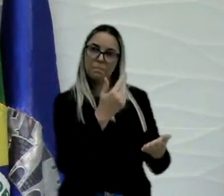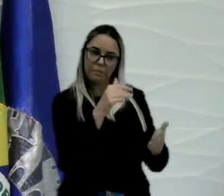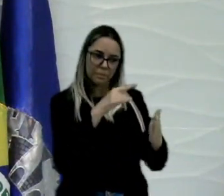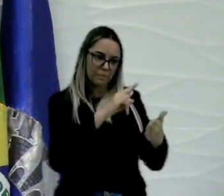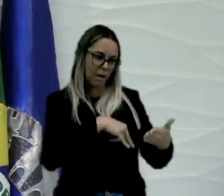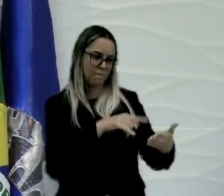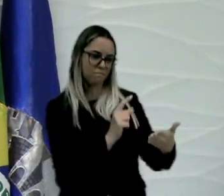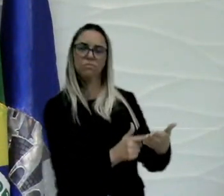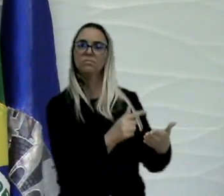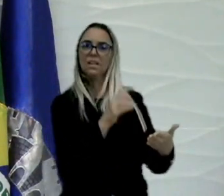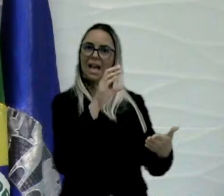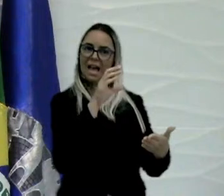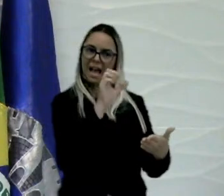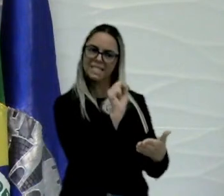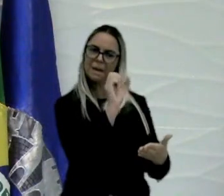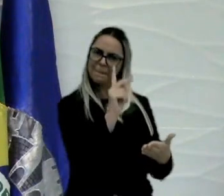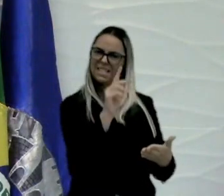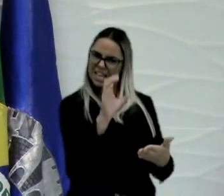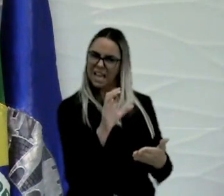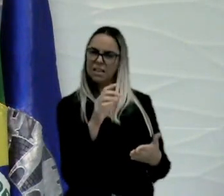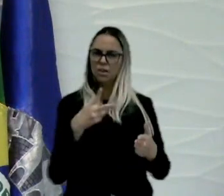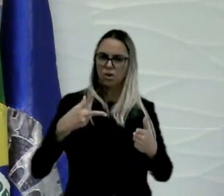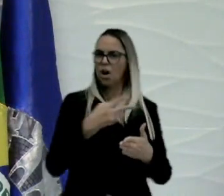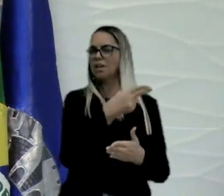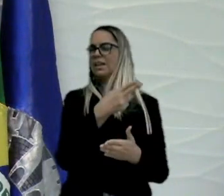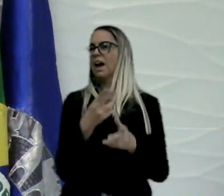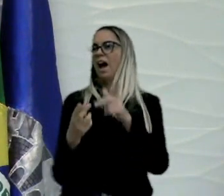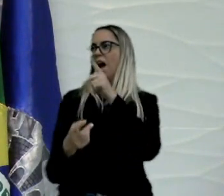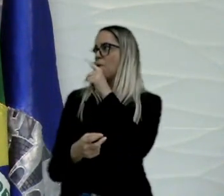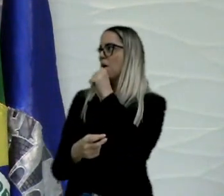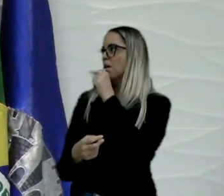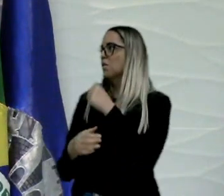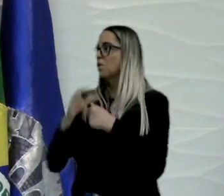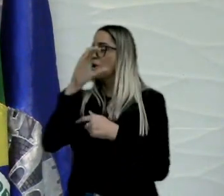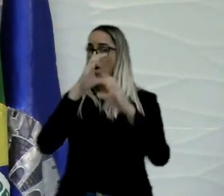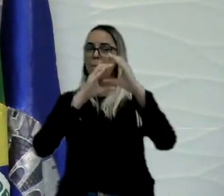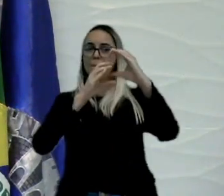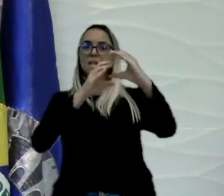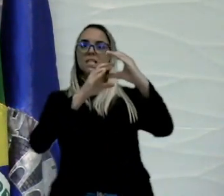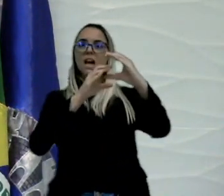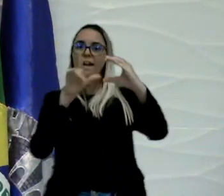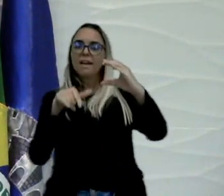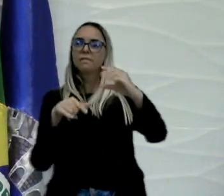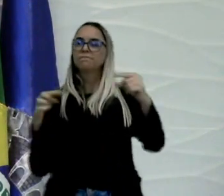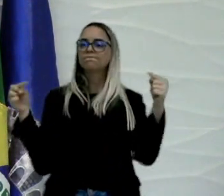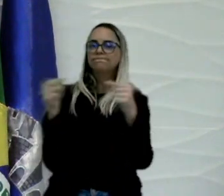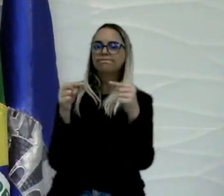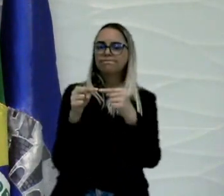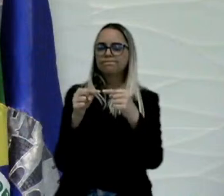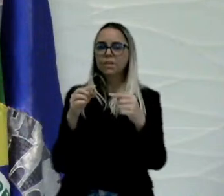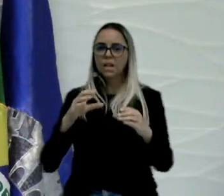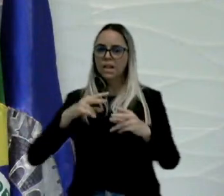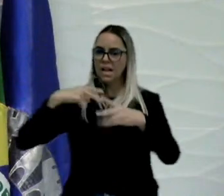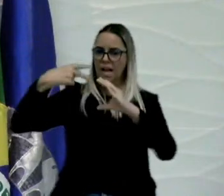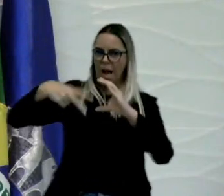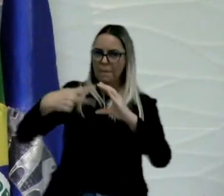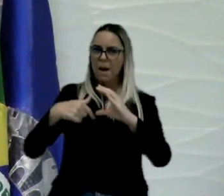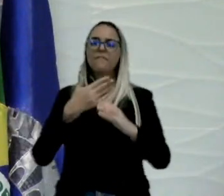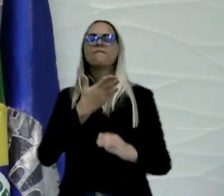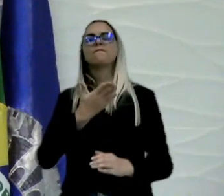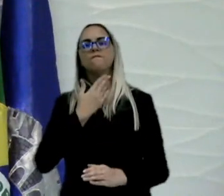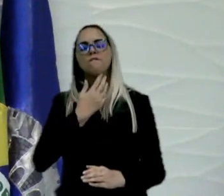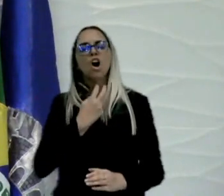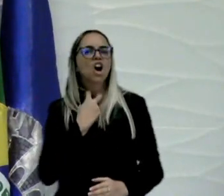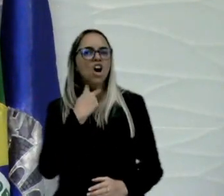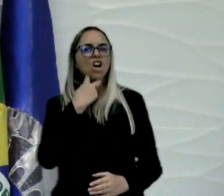então diante desse descaso praticado pela Compesa faz juiz essa casa aqui levantar a voz vim